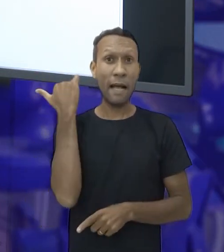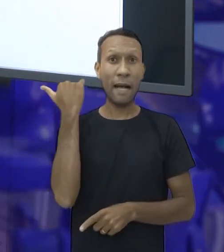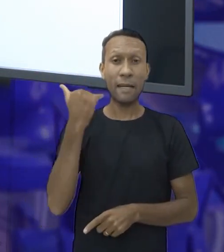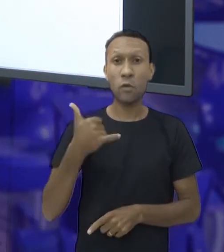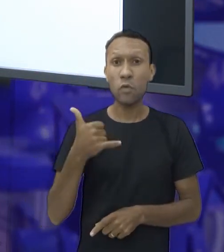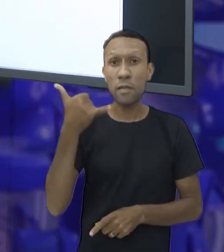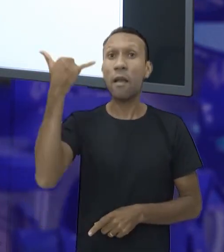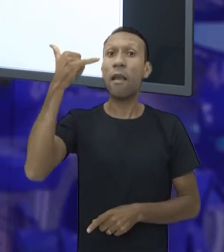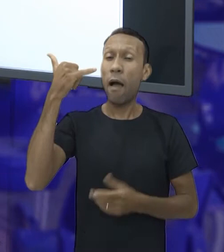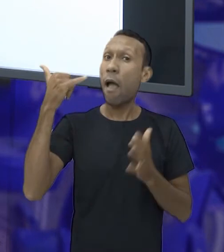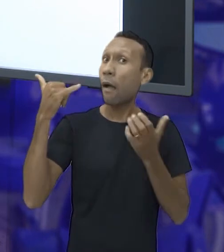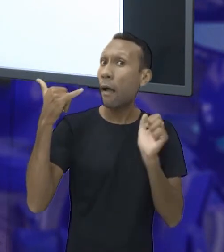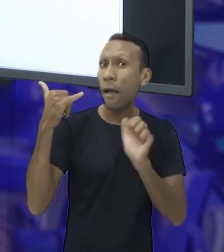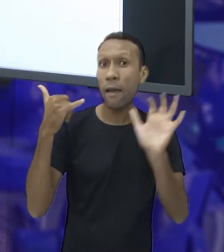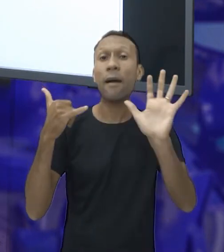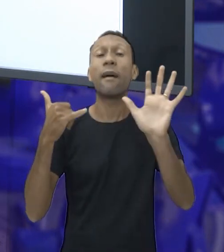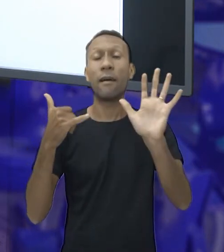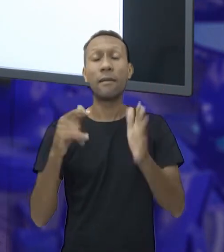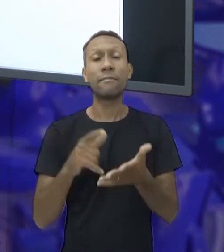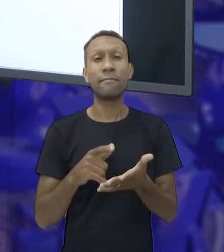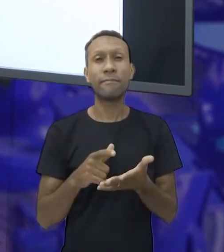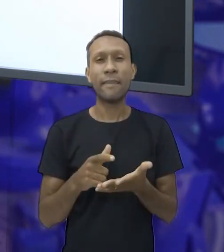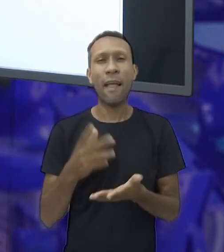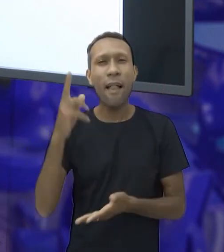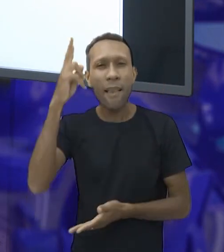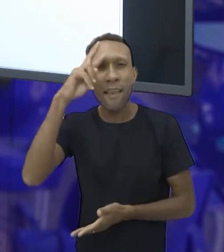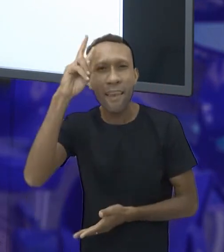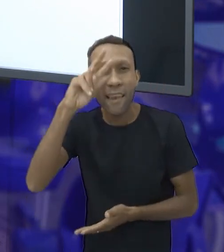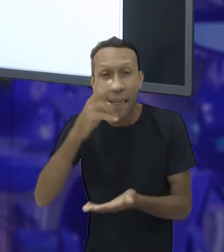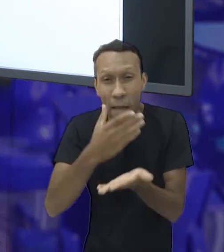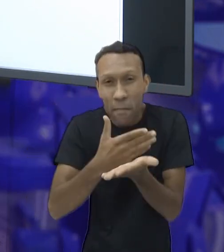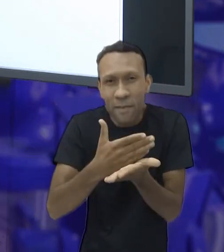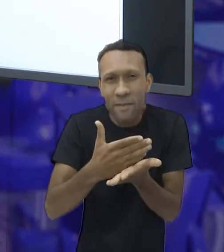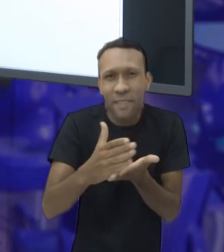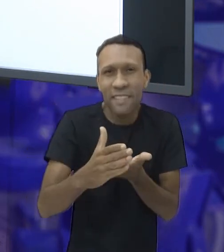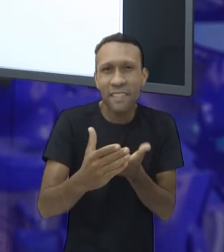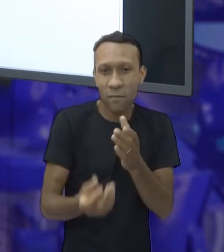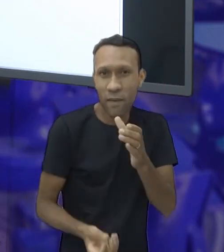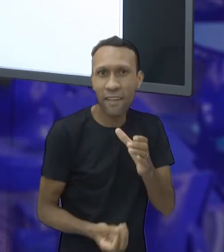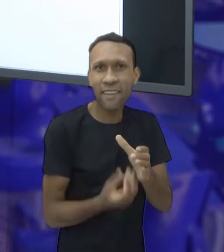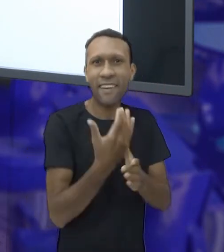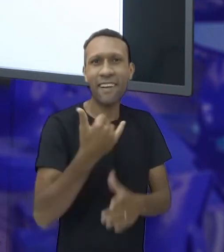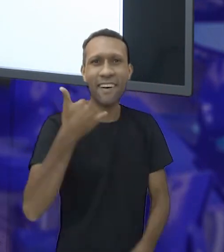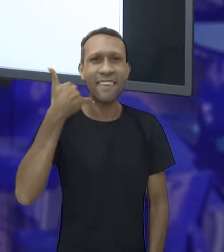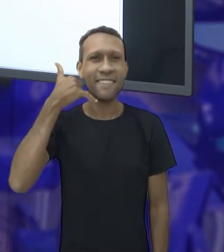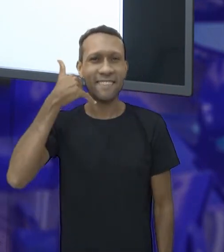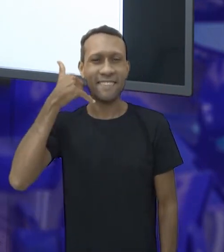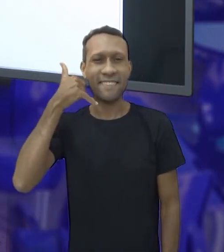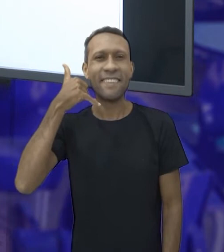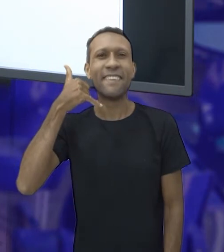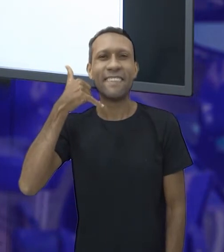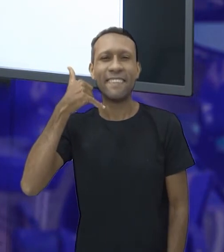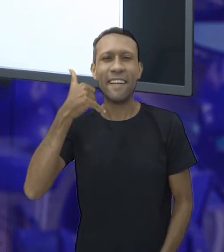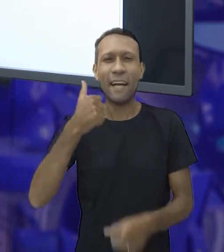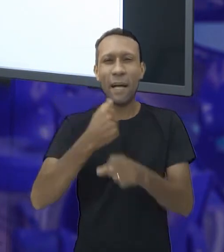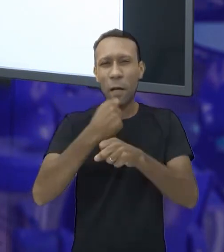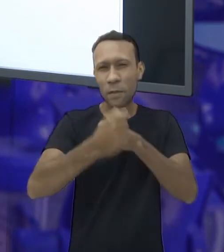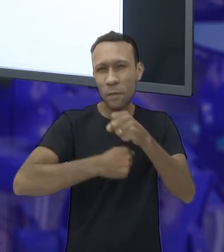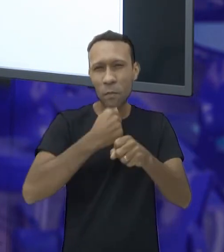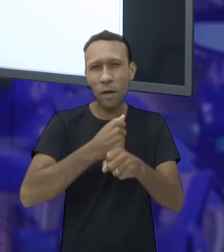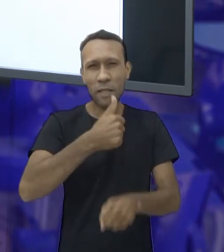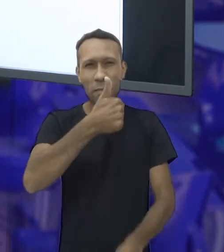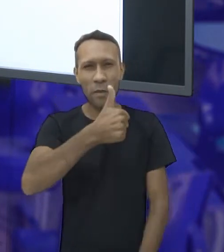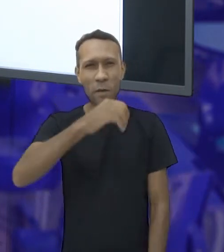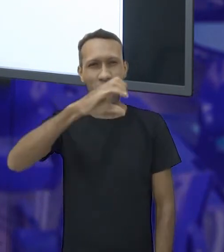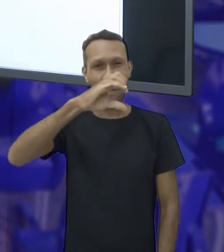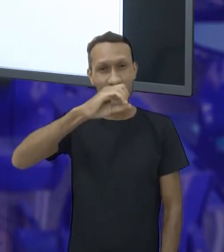caros. No início da telefonia celular, eu me lembro muito bem, né, que em